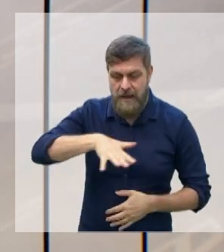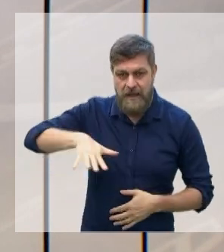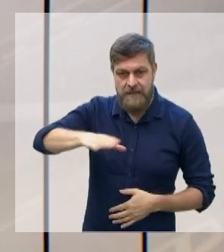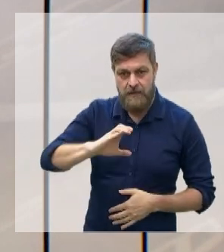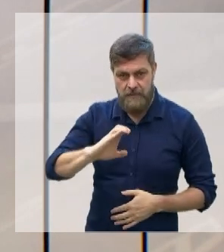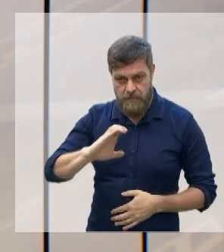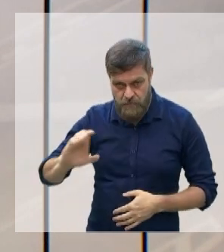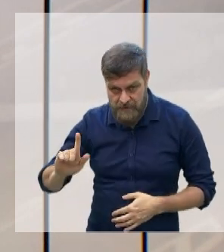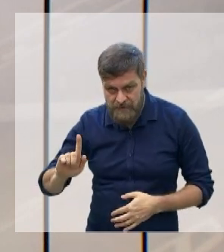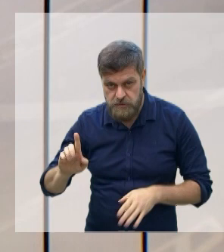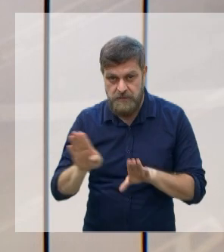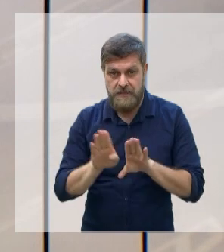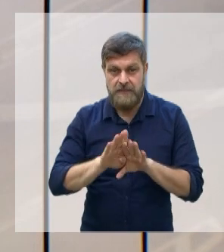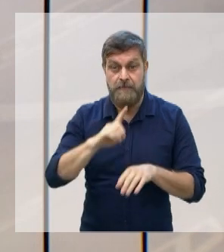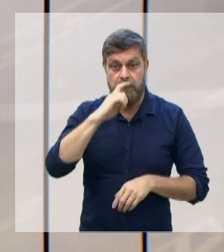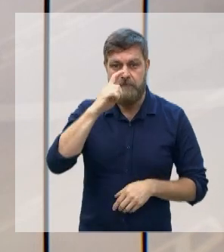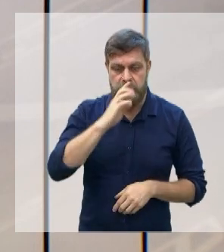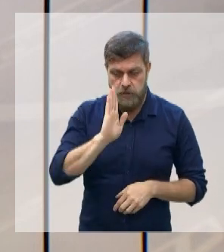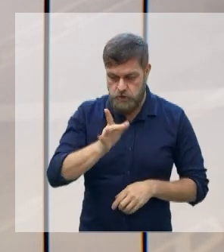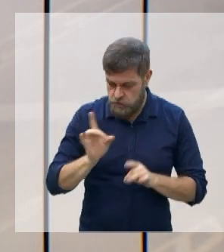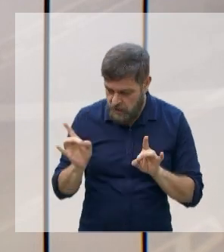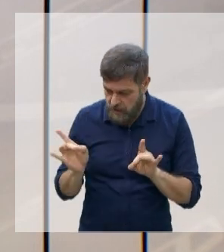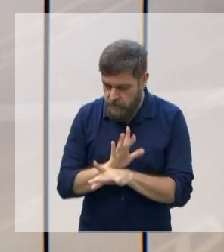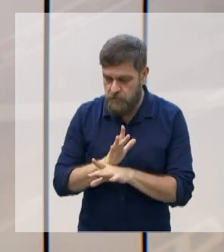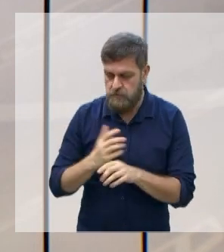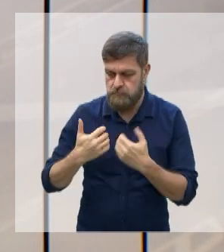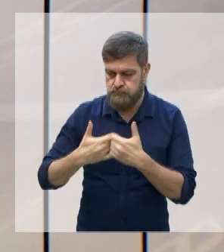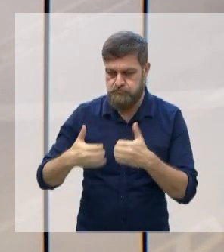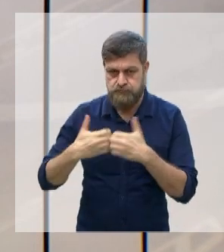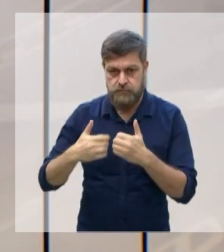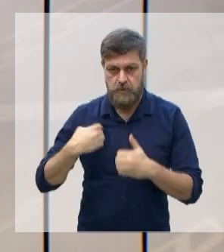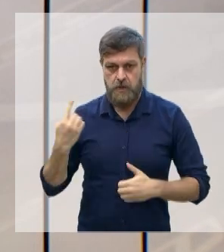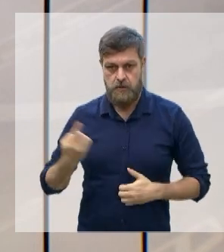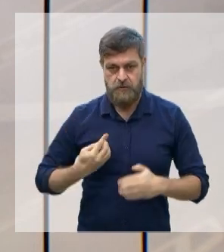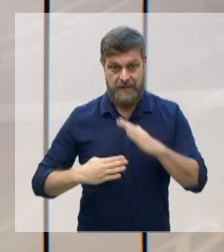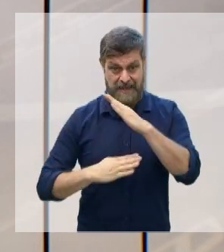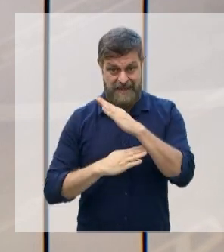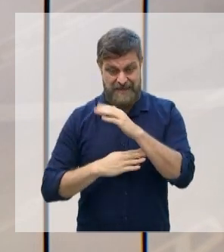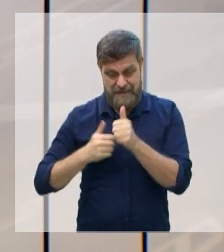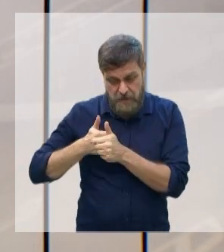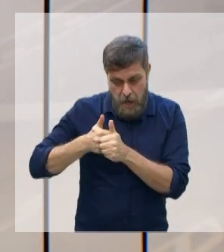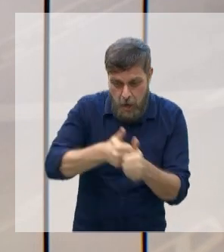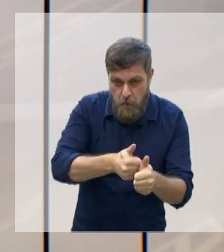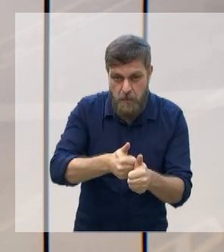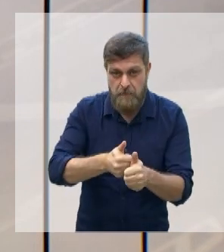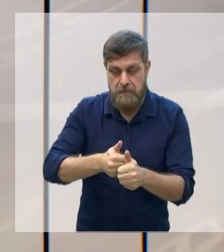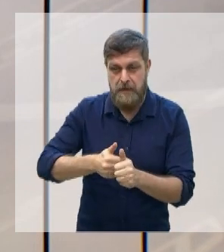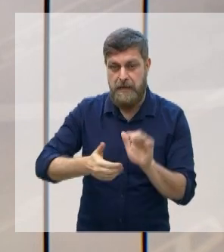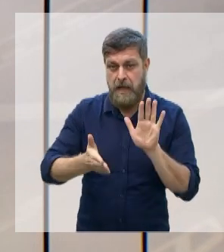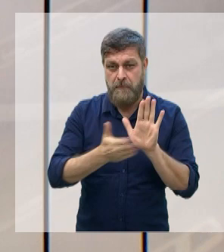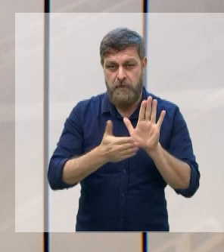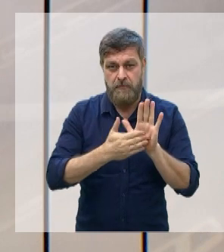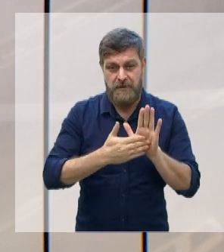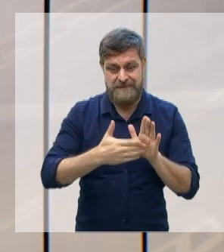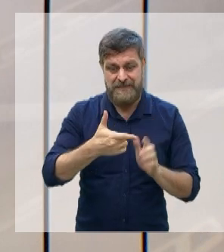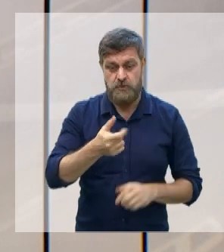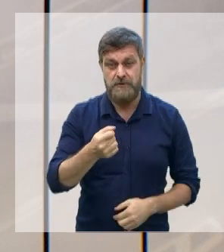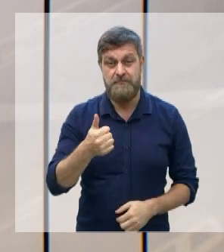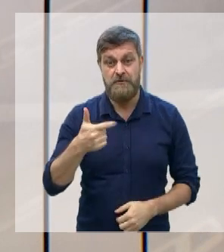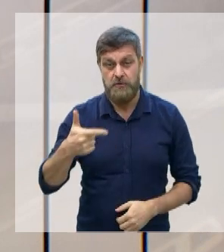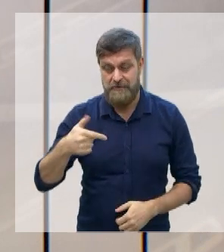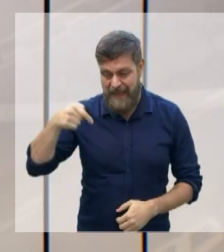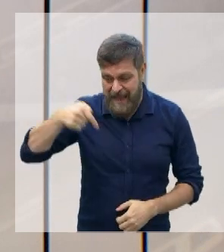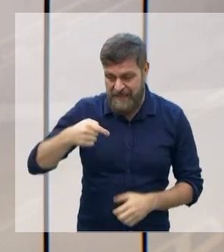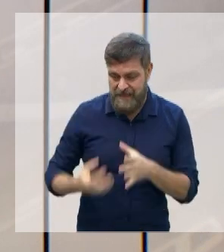ouro verde já foram liberados ea câmara acompanha o tema desde 2012 quando teve aqui